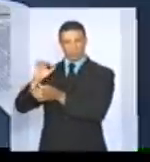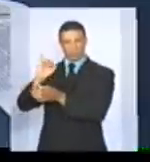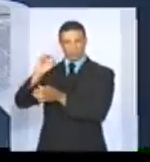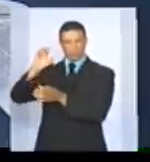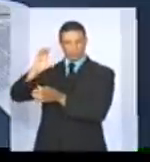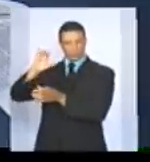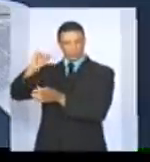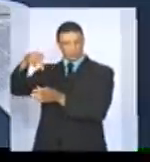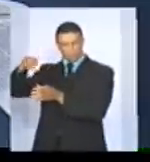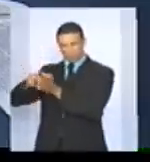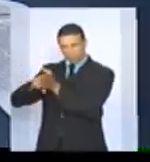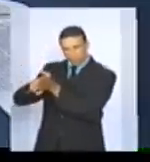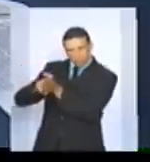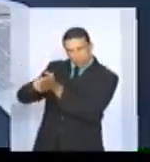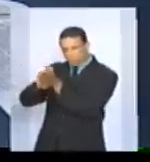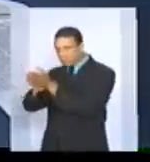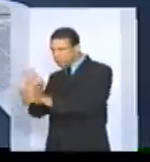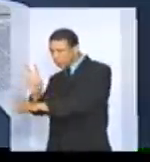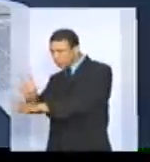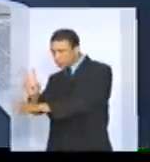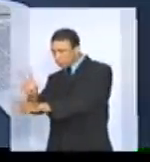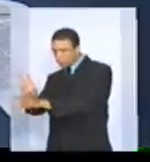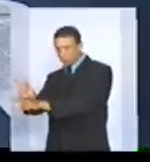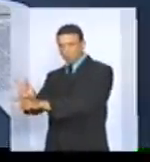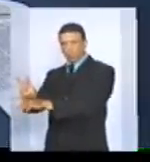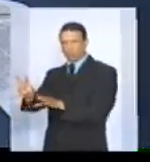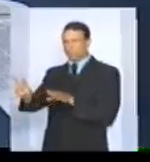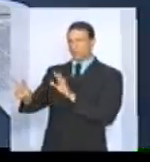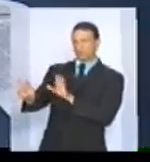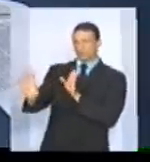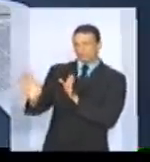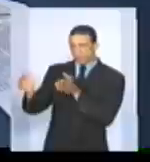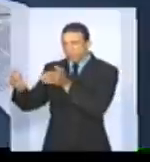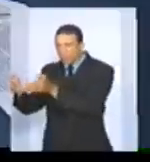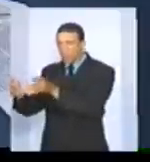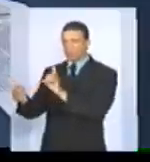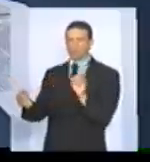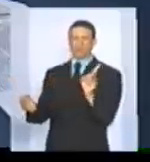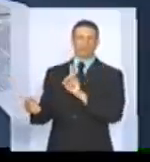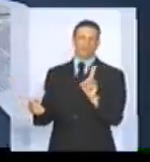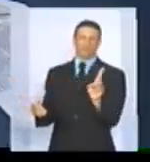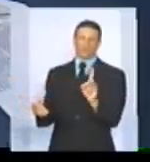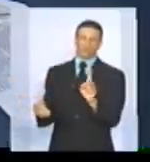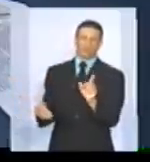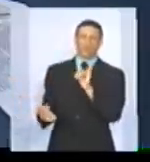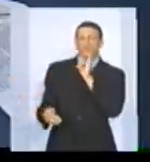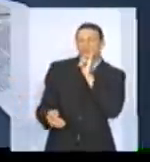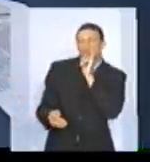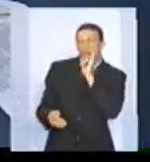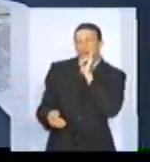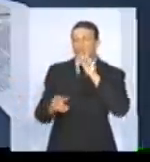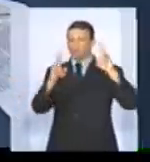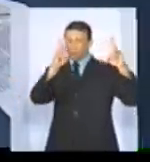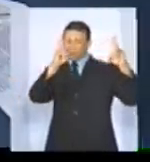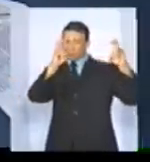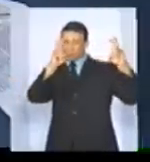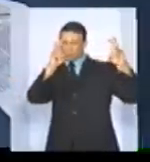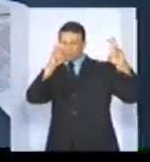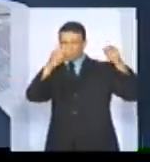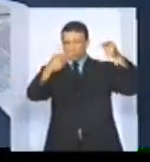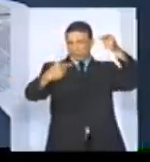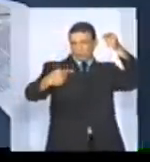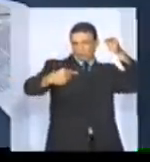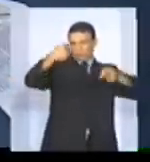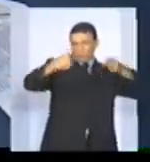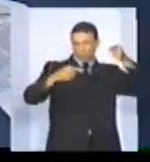de TV por assinatura em qualquer das suas modalidades, sequer diretamente. A referida entidade poderia se envolver no tema. Competia a